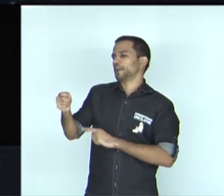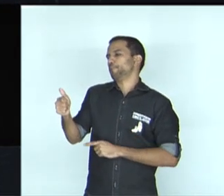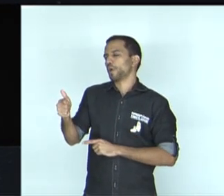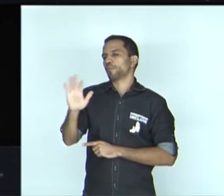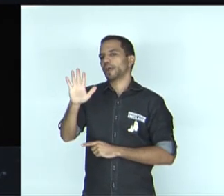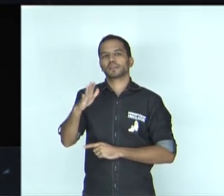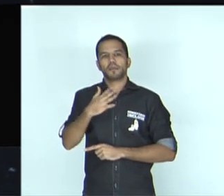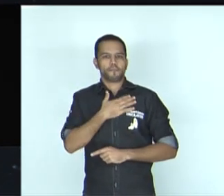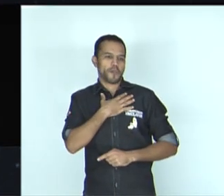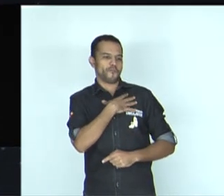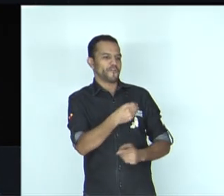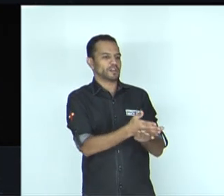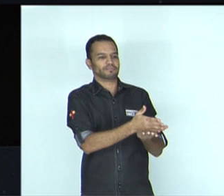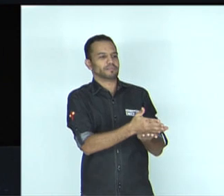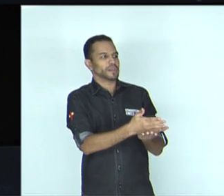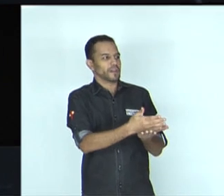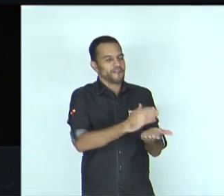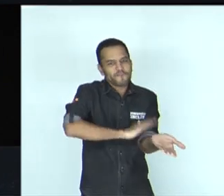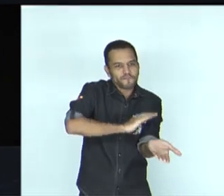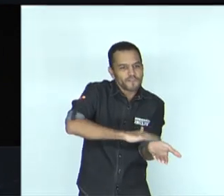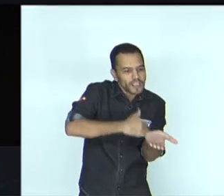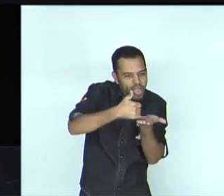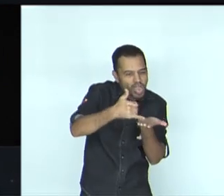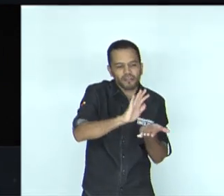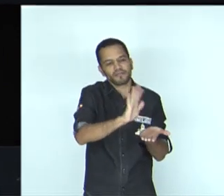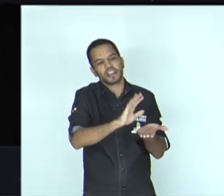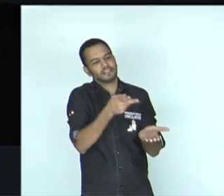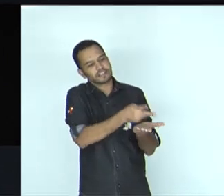vai tirar o meu filho das drogas. Ei! Ei!